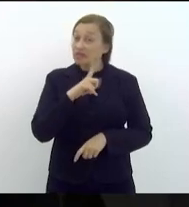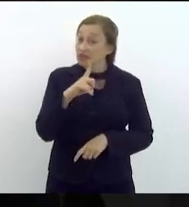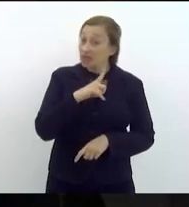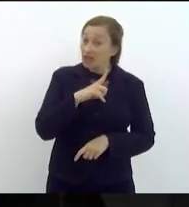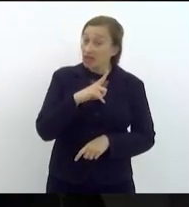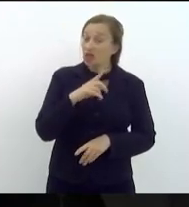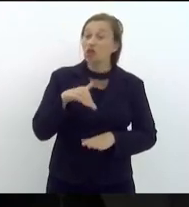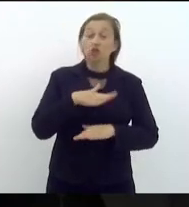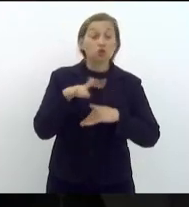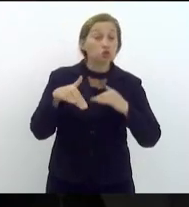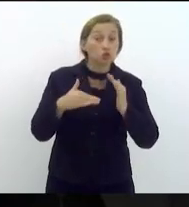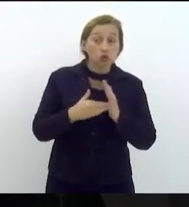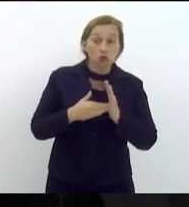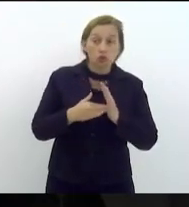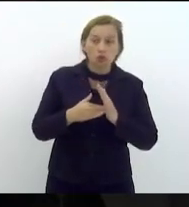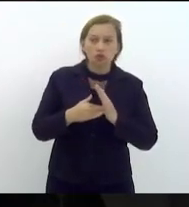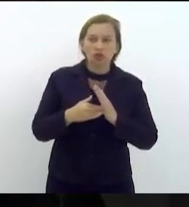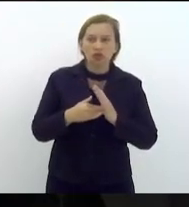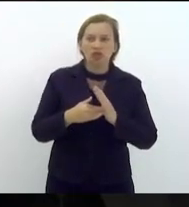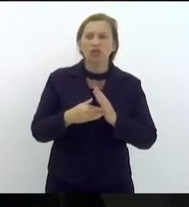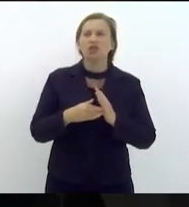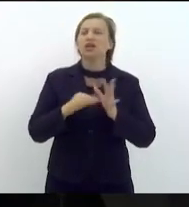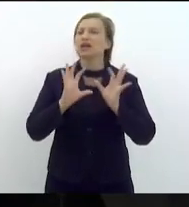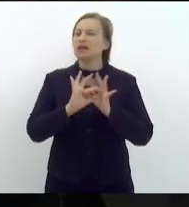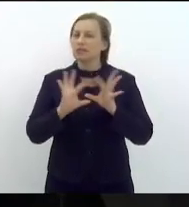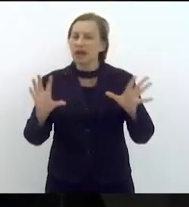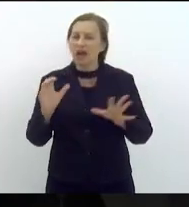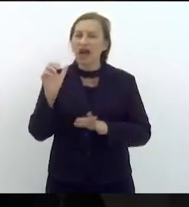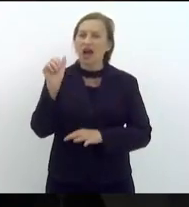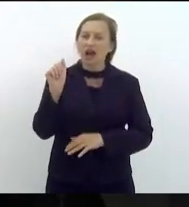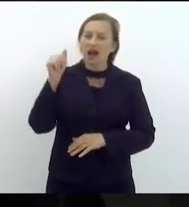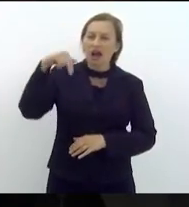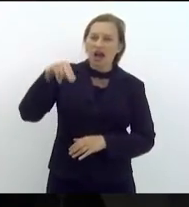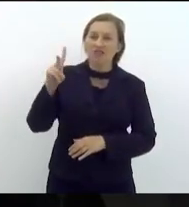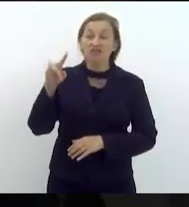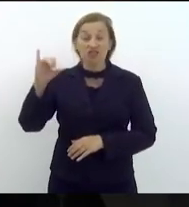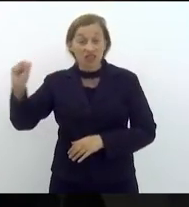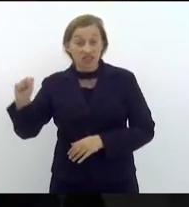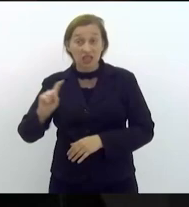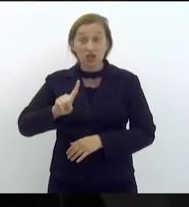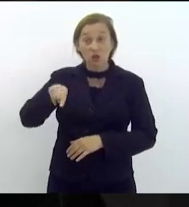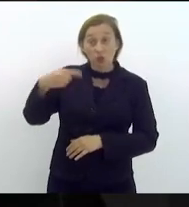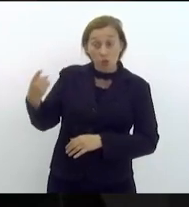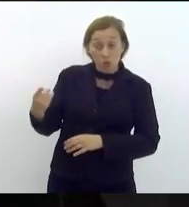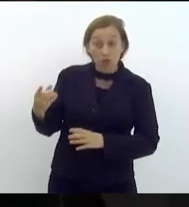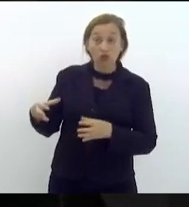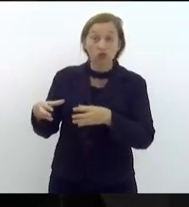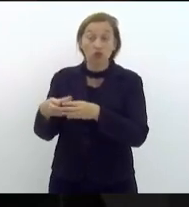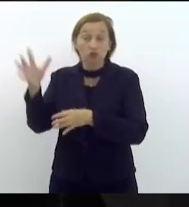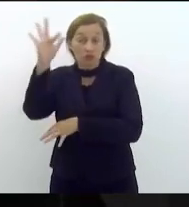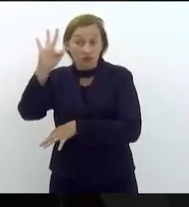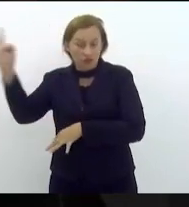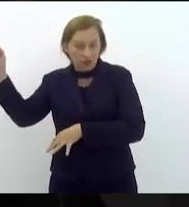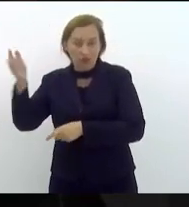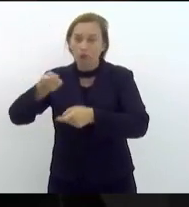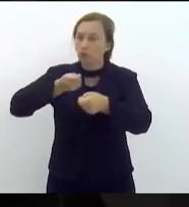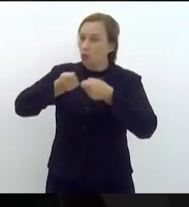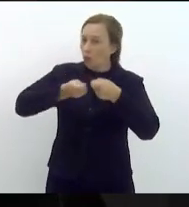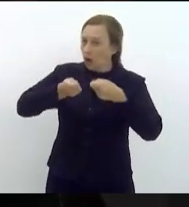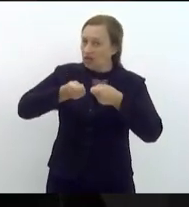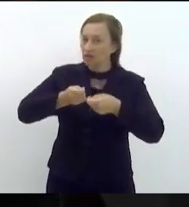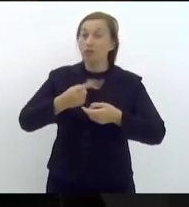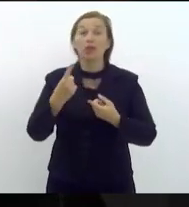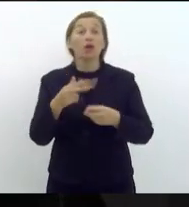todo o critério de autorização da Anvisa e dos demais órgãos federais de regulação